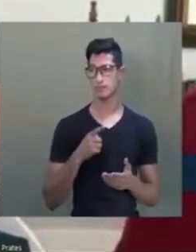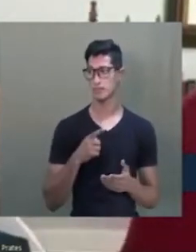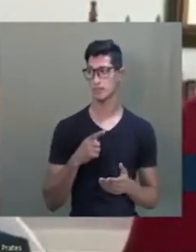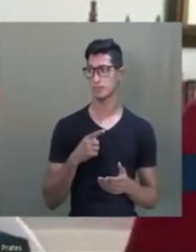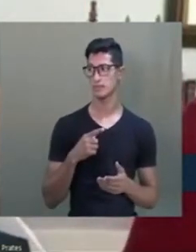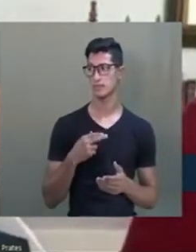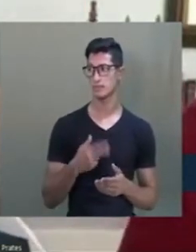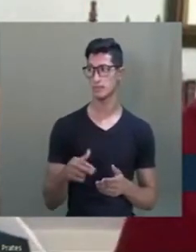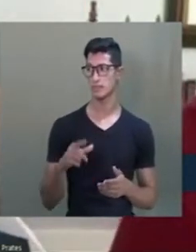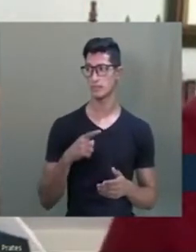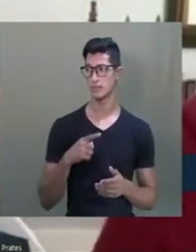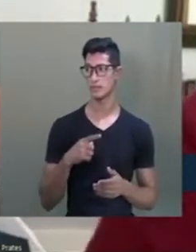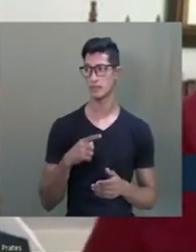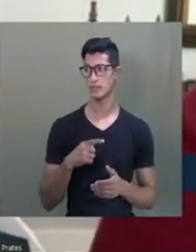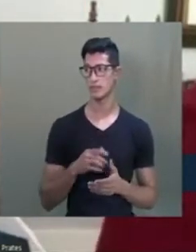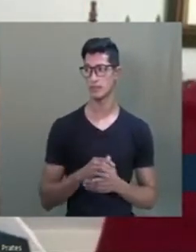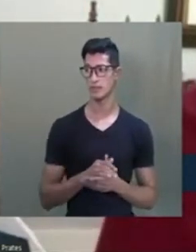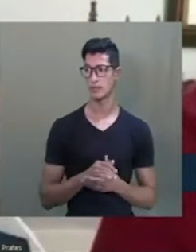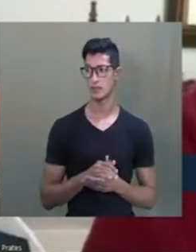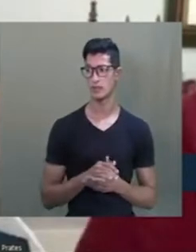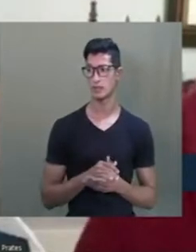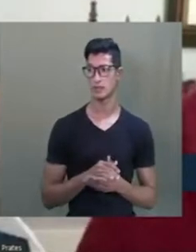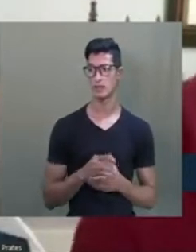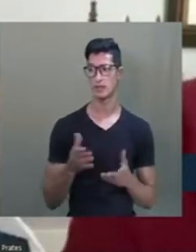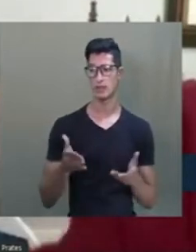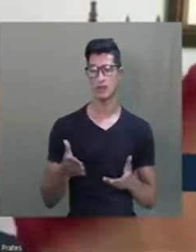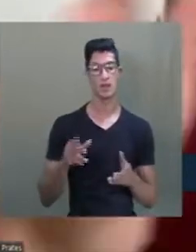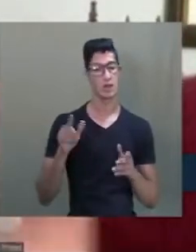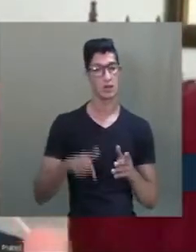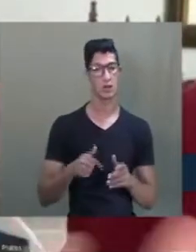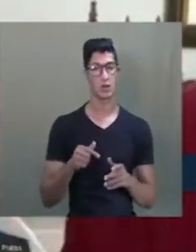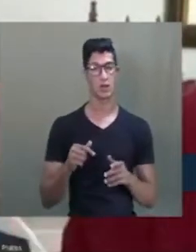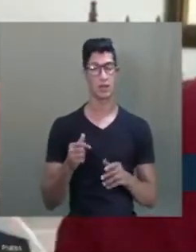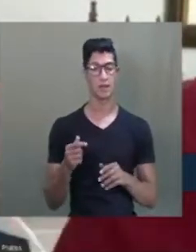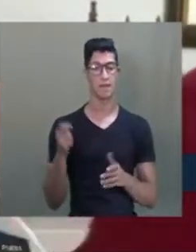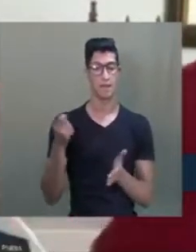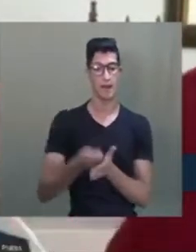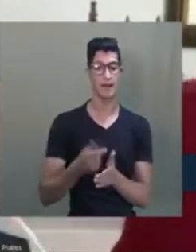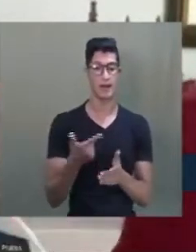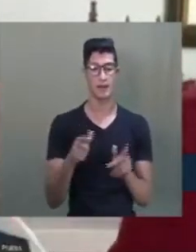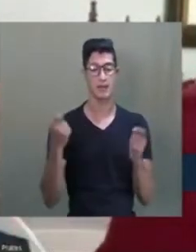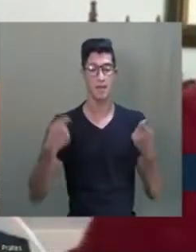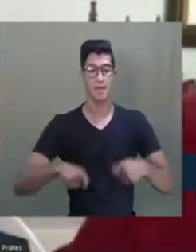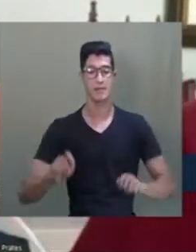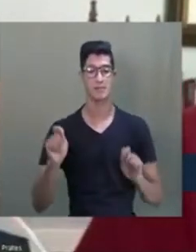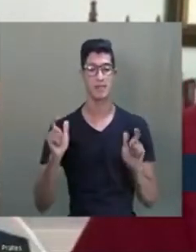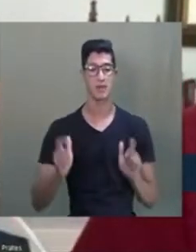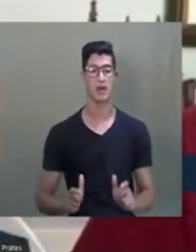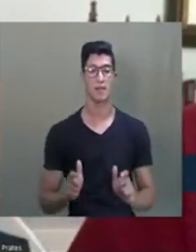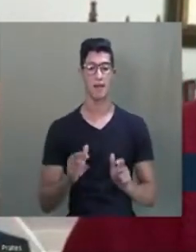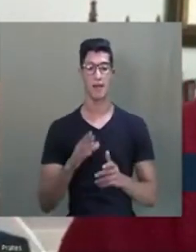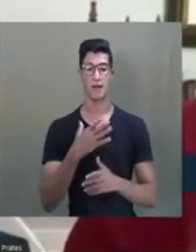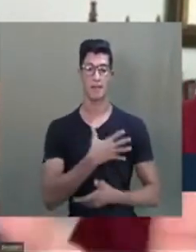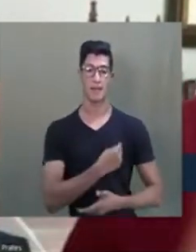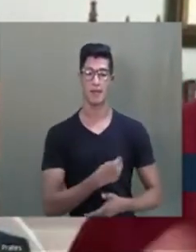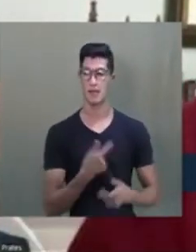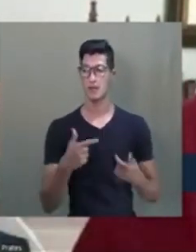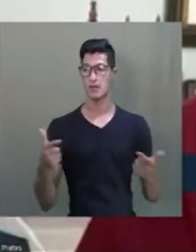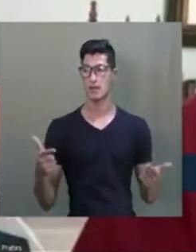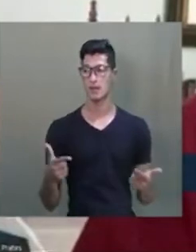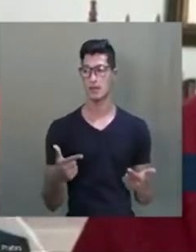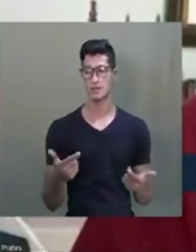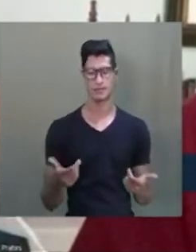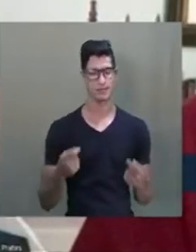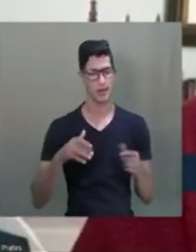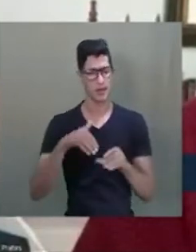passado despercebido. Não acho que isso tenha sido uma coisa, olha, vamos pagar a creche, então não precisa mais do local da amamentação. Não deve ter sido alguma